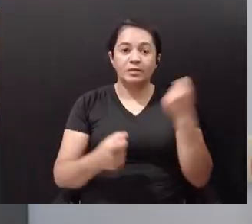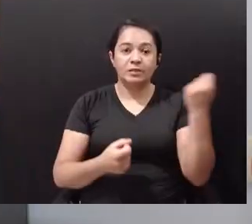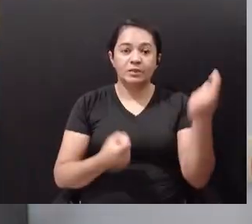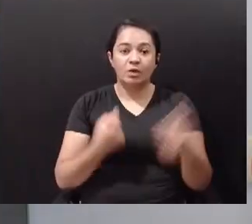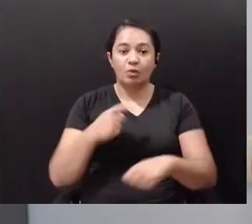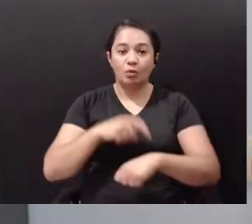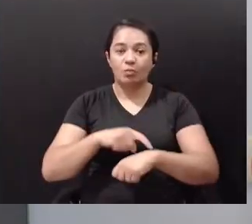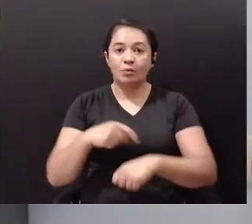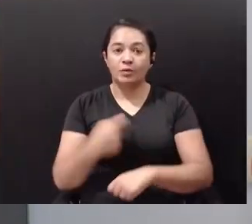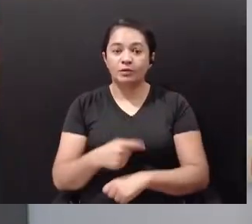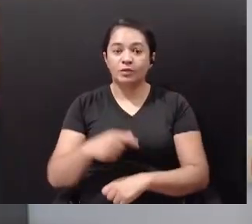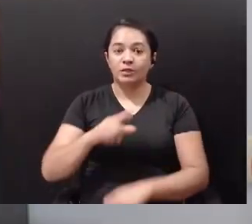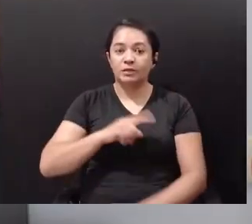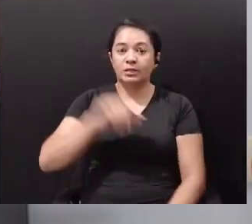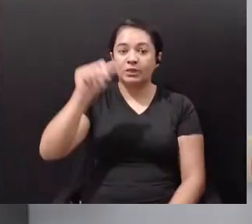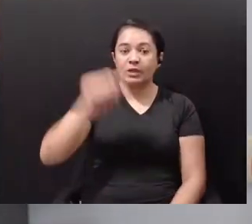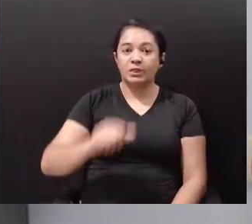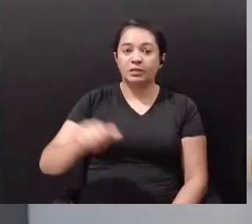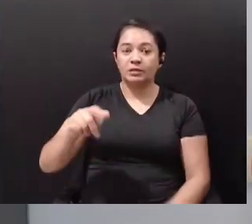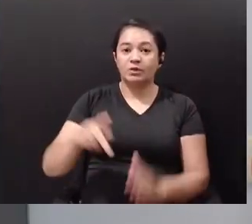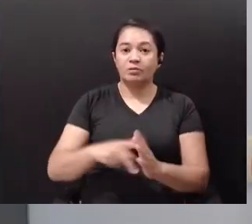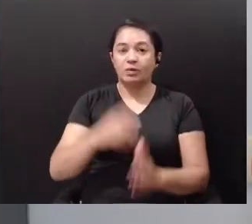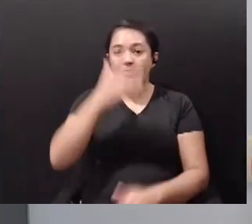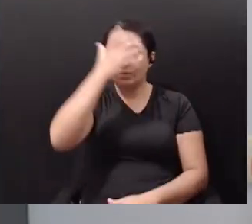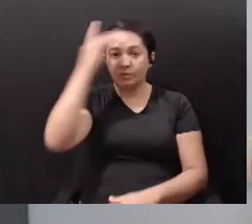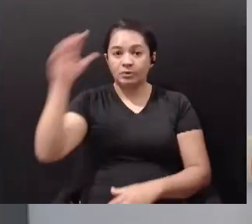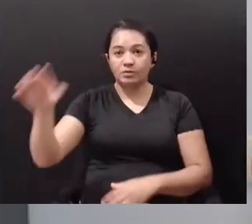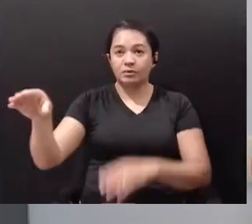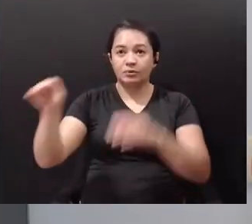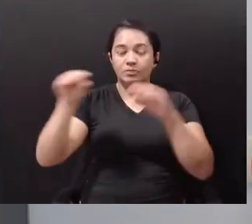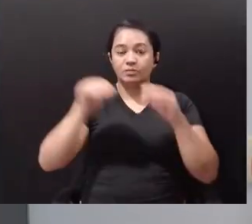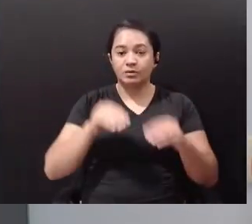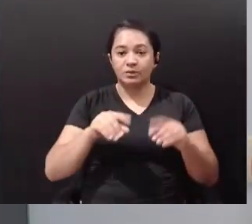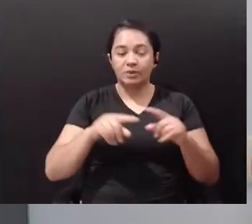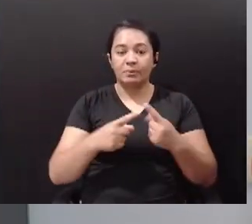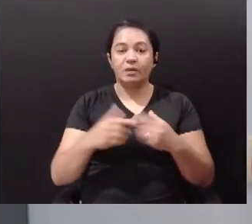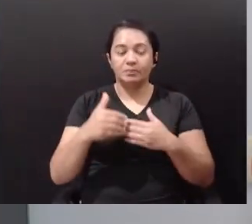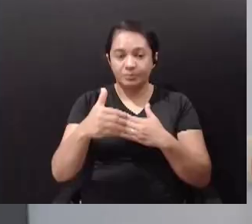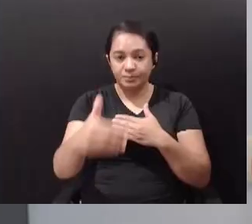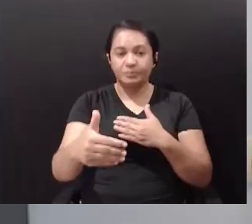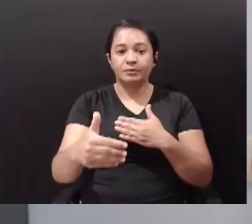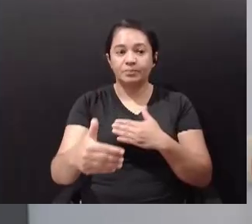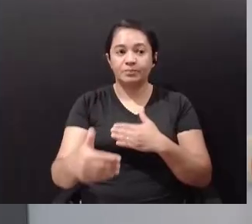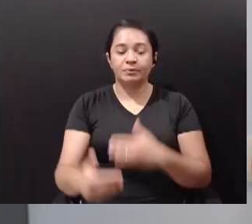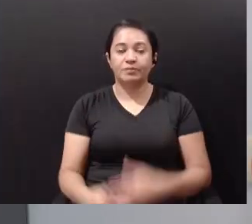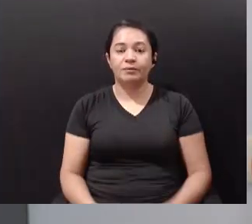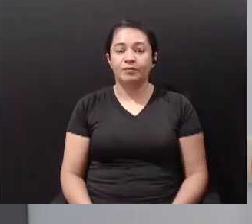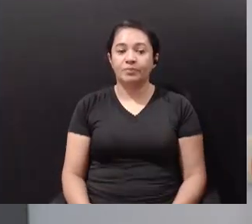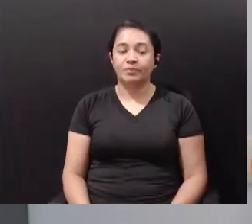associações de imigrantes cuidando do colégio, mas depois vai passar definitivamente para